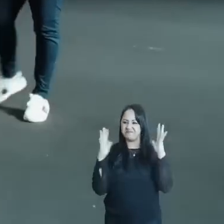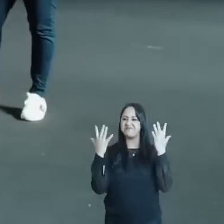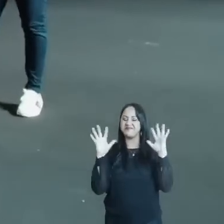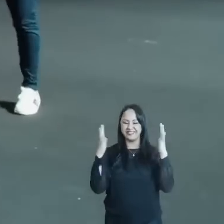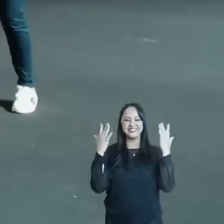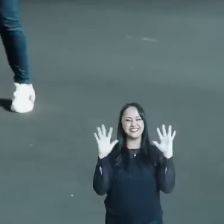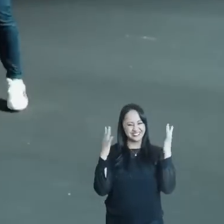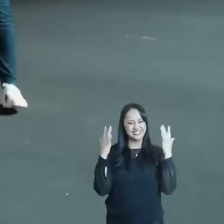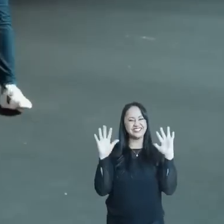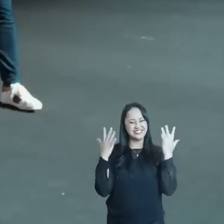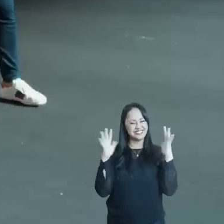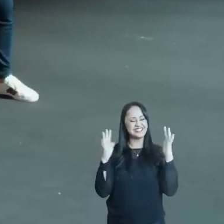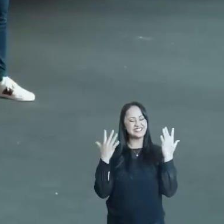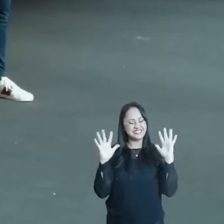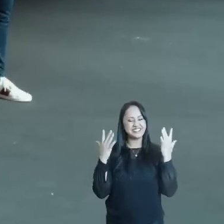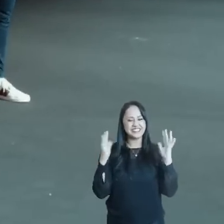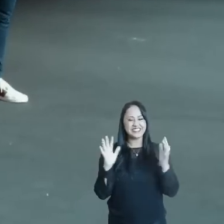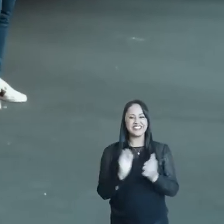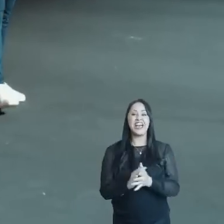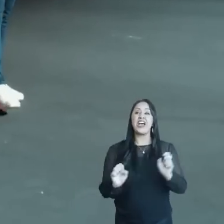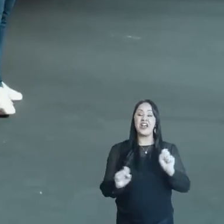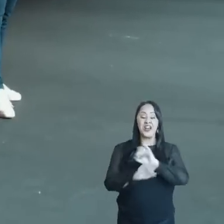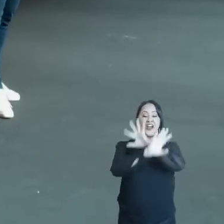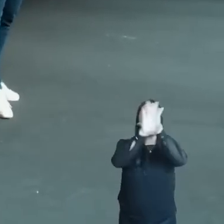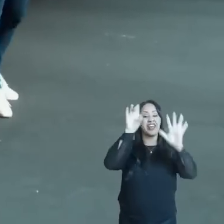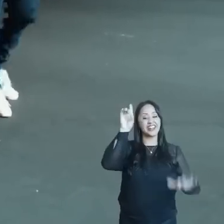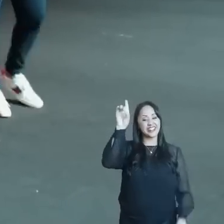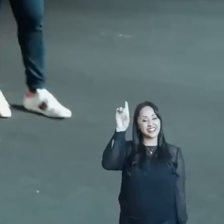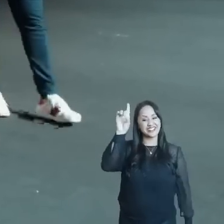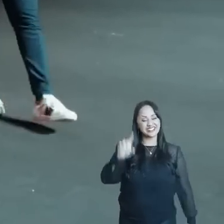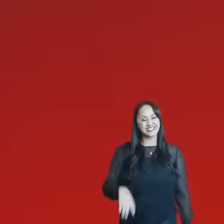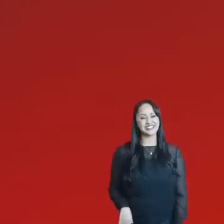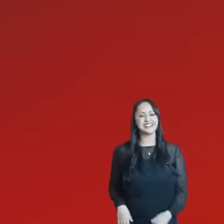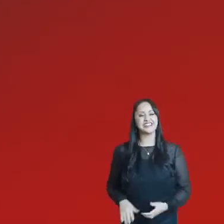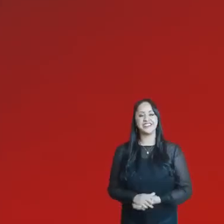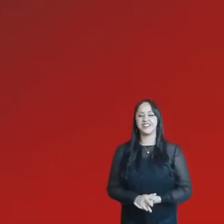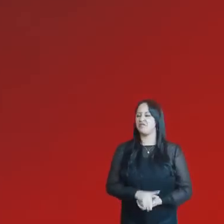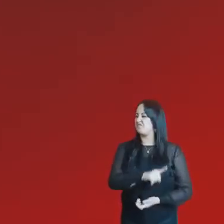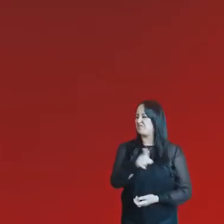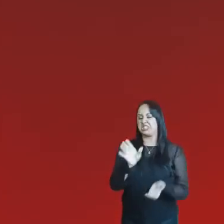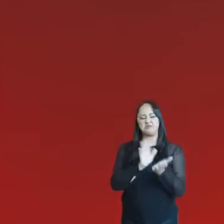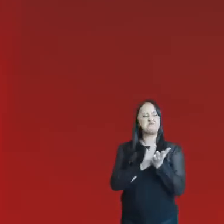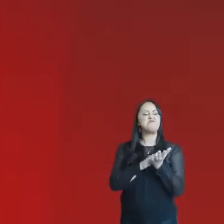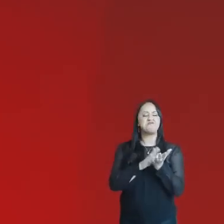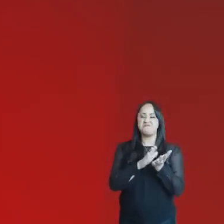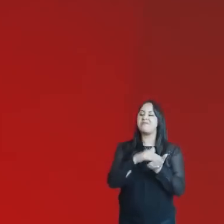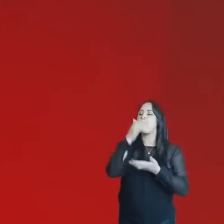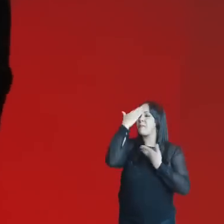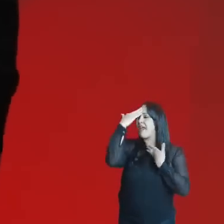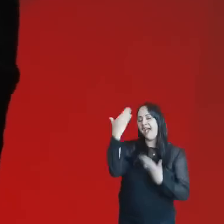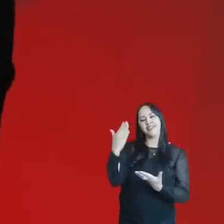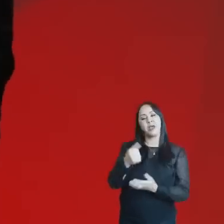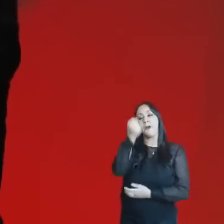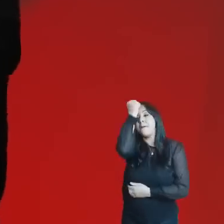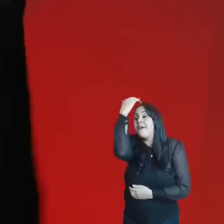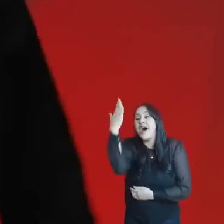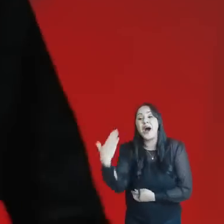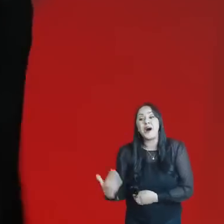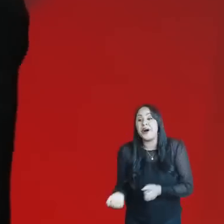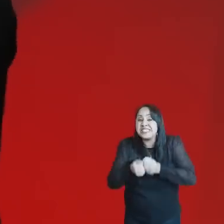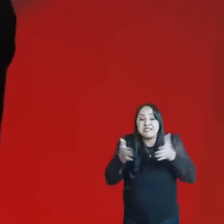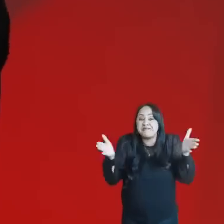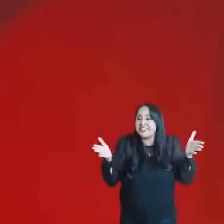Sensacional, gente, sensacional. Glória a Deus, glória a Deus. Pessoal, vocês são extraordinários. Obrigado, foi uma honra essa